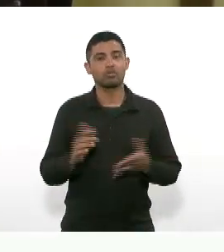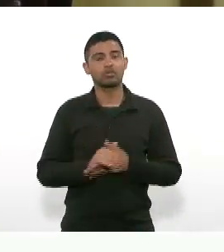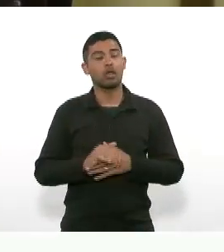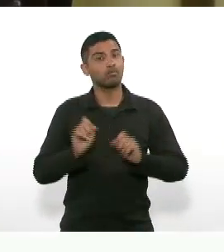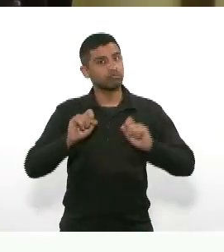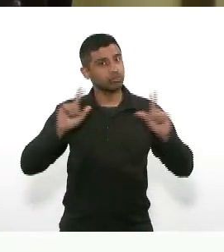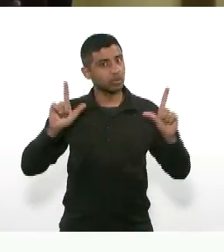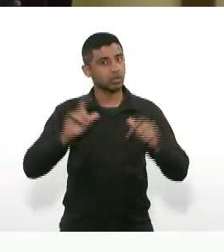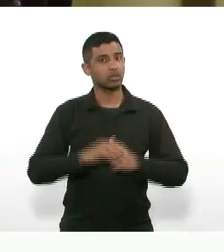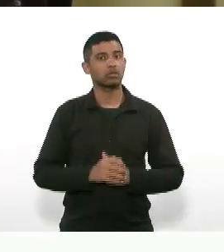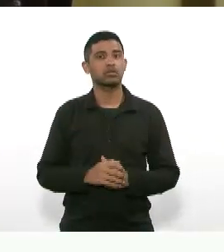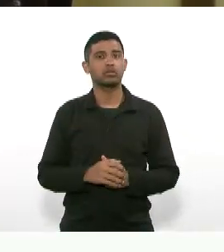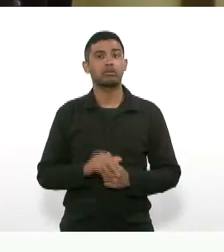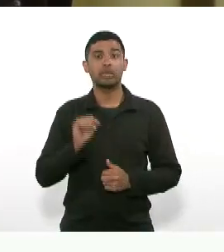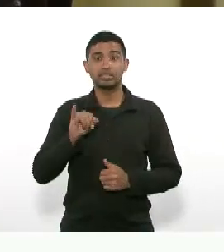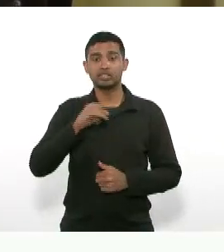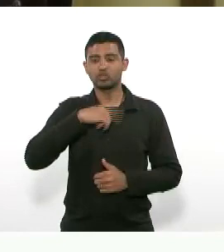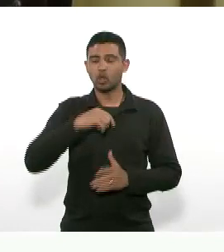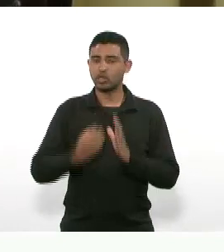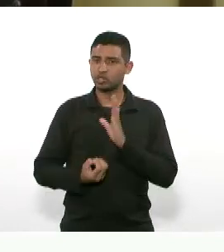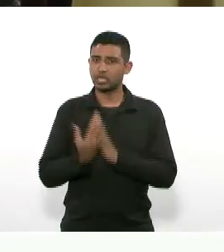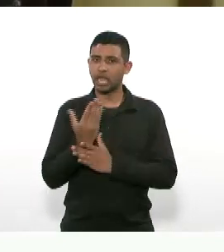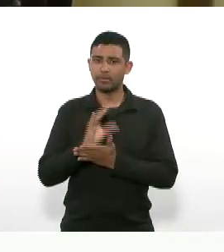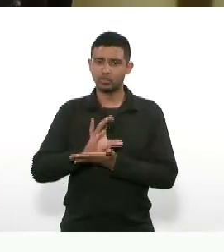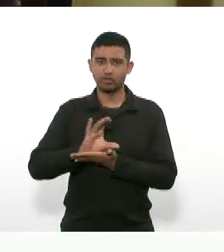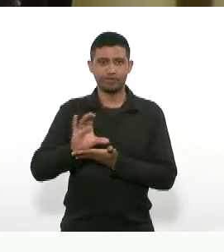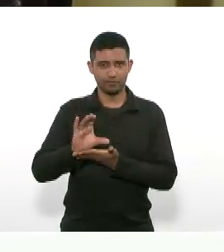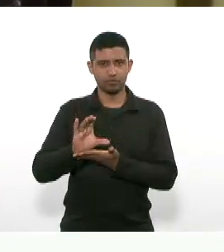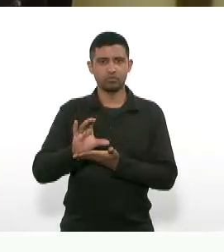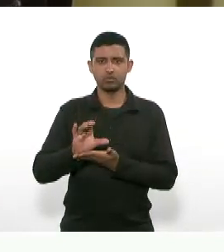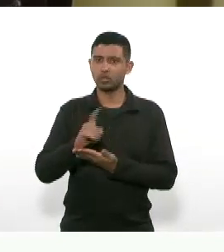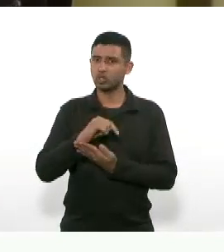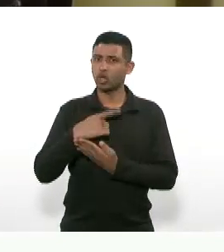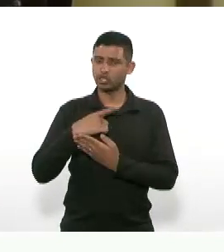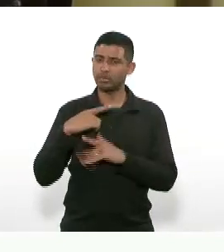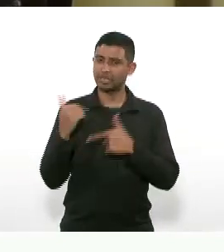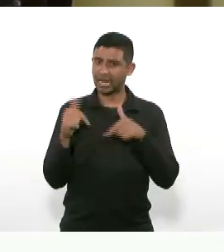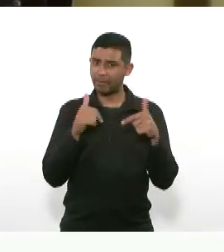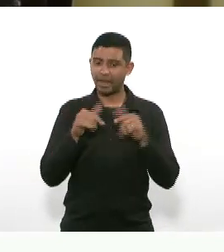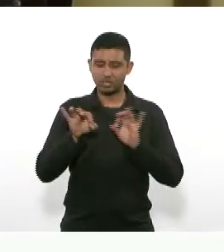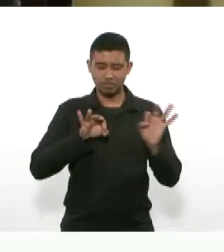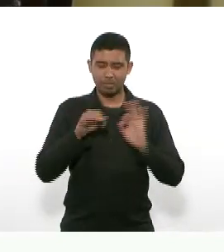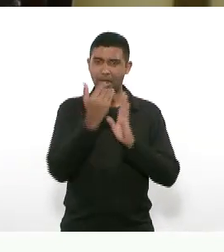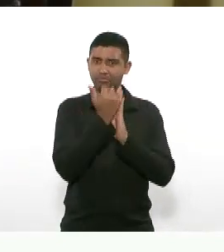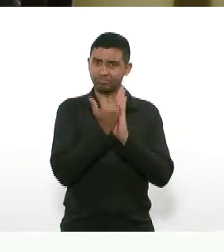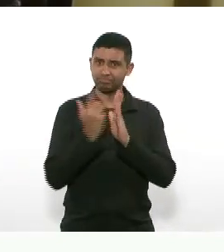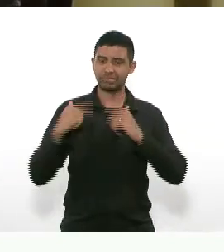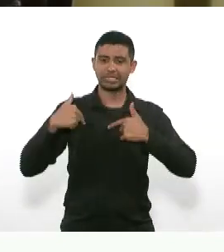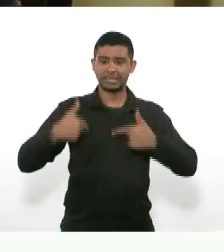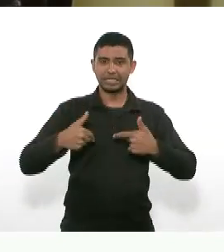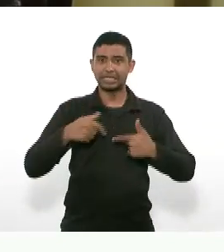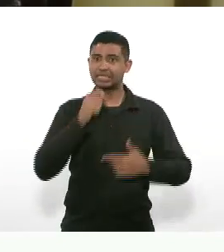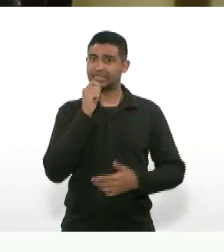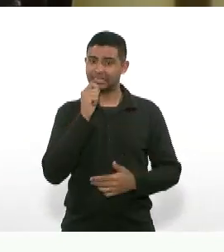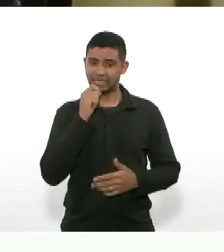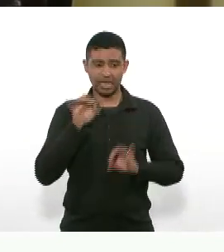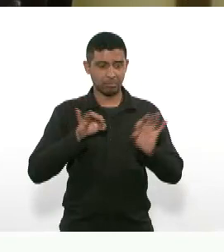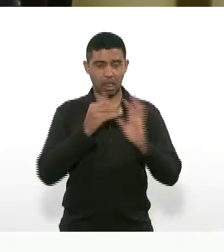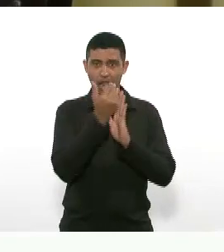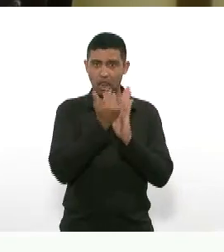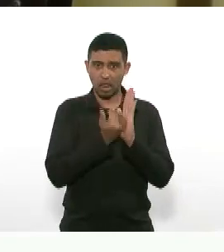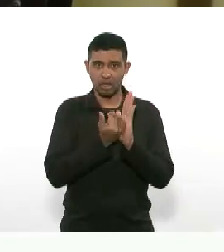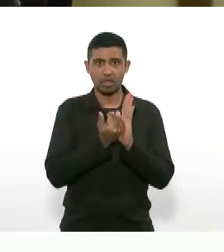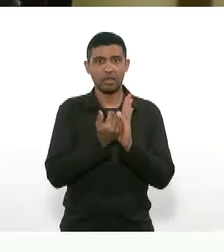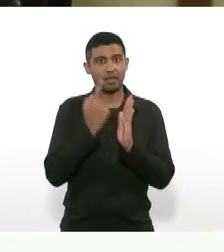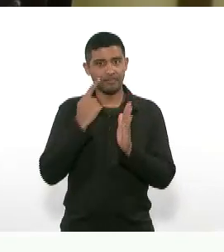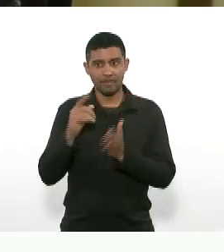Mesmo que a gente crie o fundo, a gente vai ter o trabalho de fazer o plano. Porque se não fizermos o plano, os recursos do fundo virão